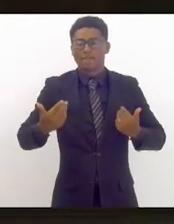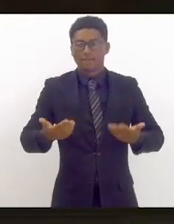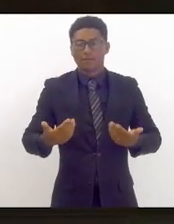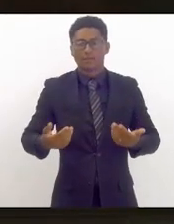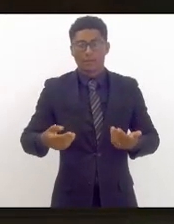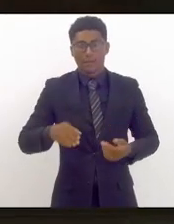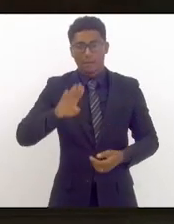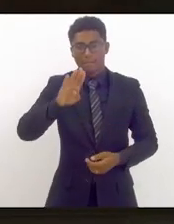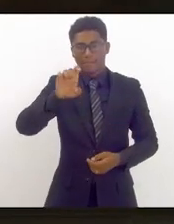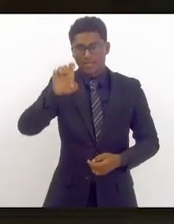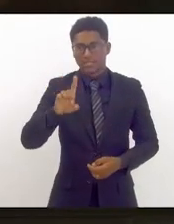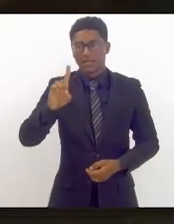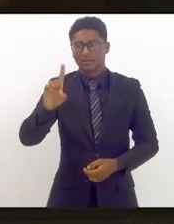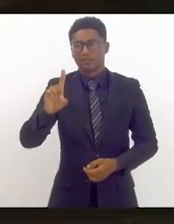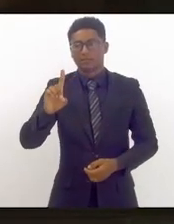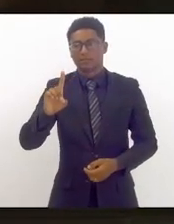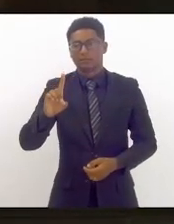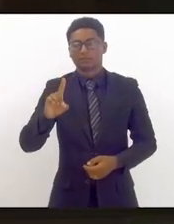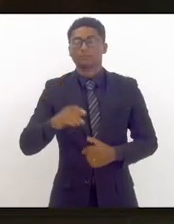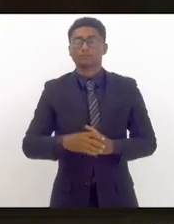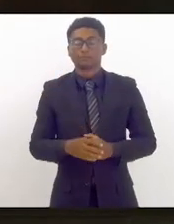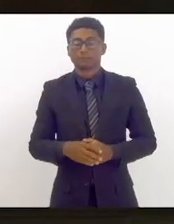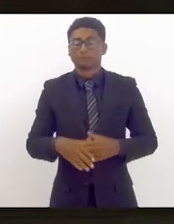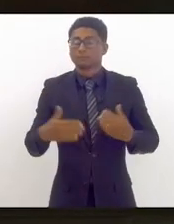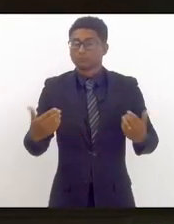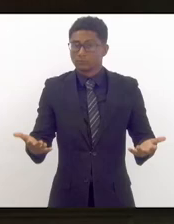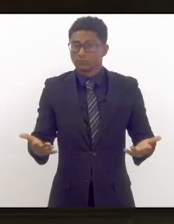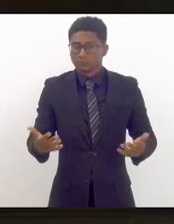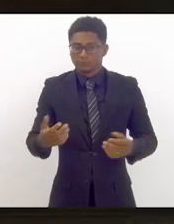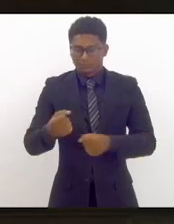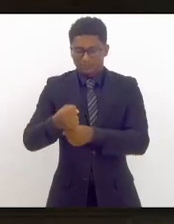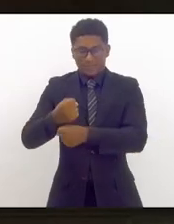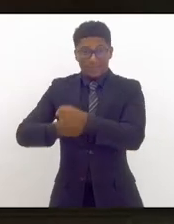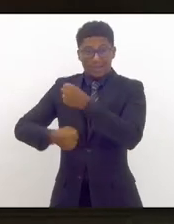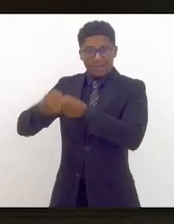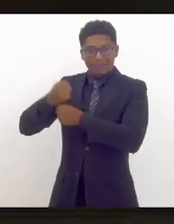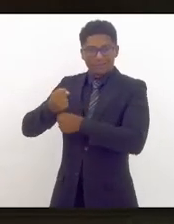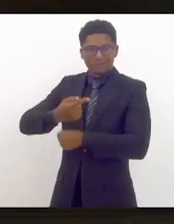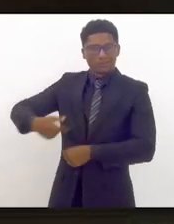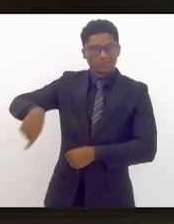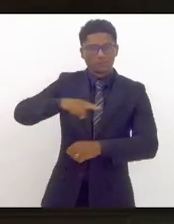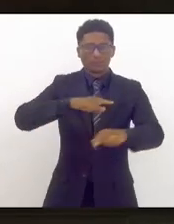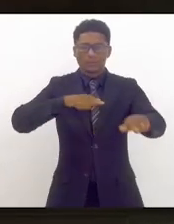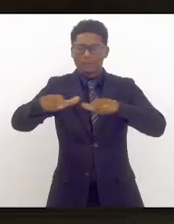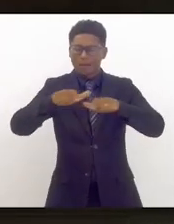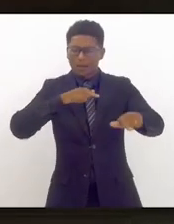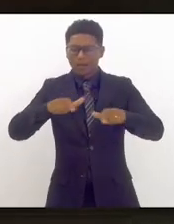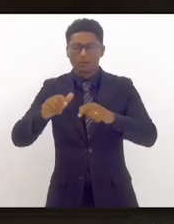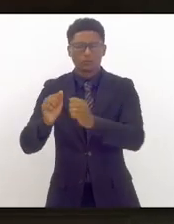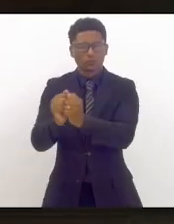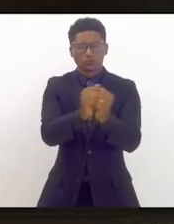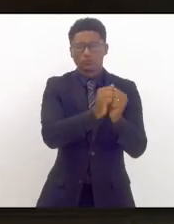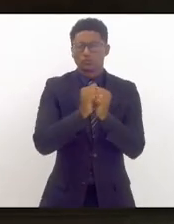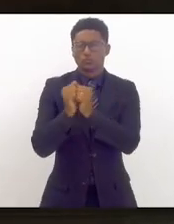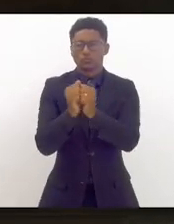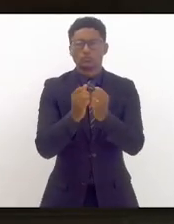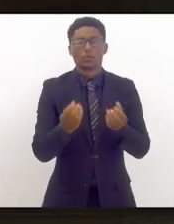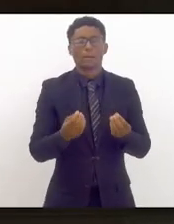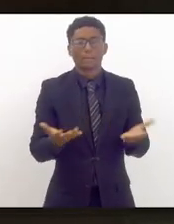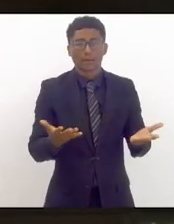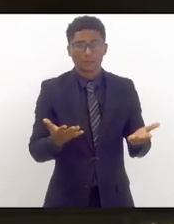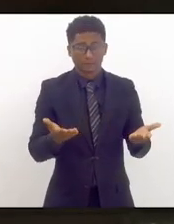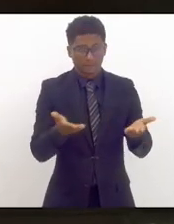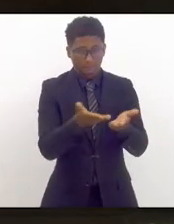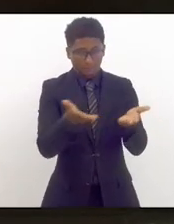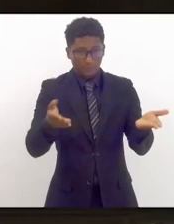Iguaçu. Nesse último ano, trabalhamos juntos para garantir a recomposição salarial dos